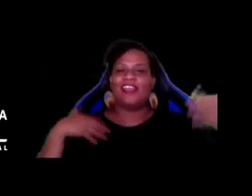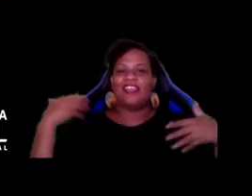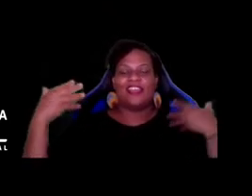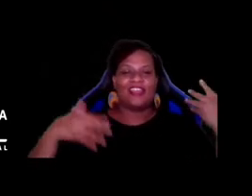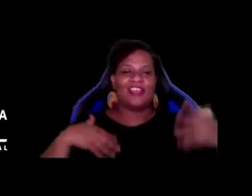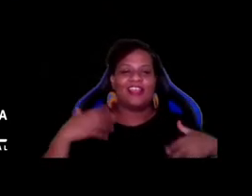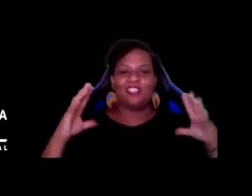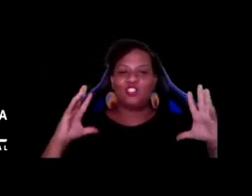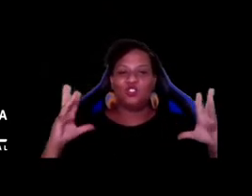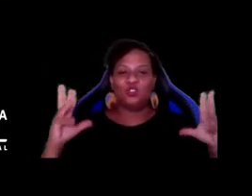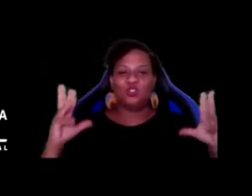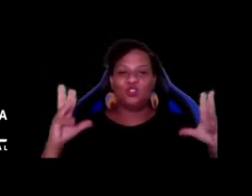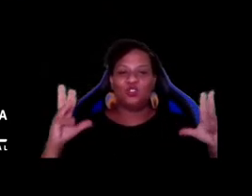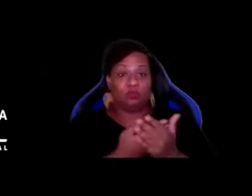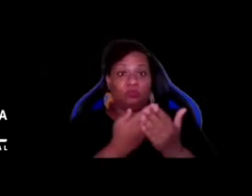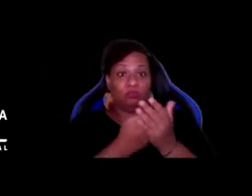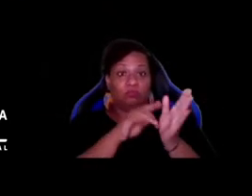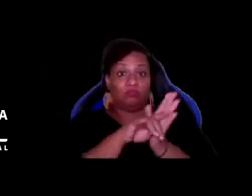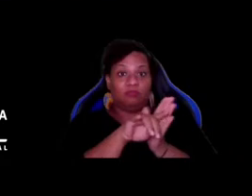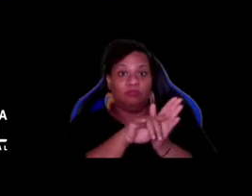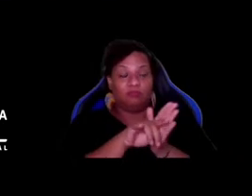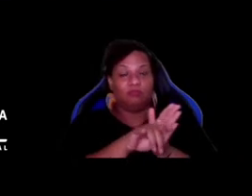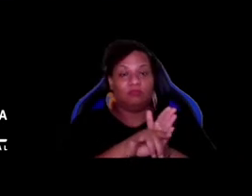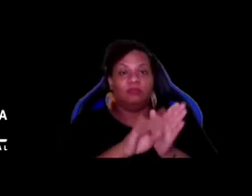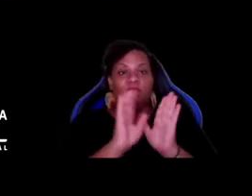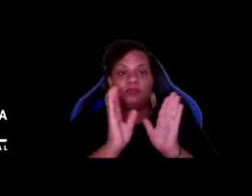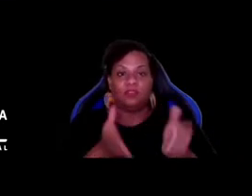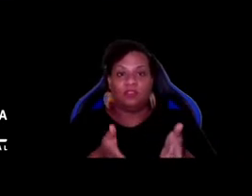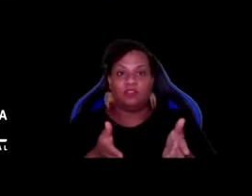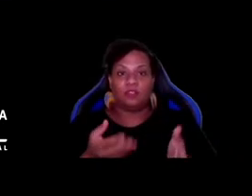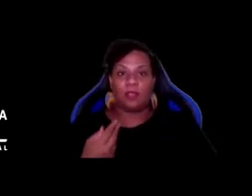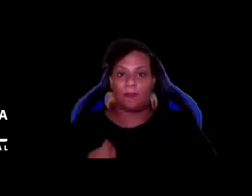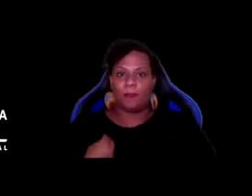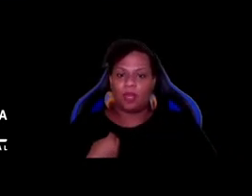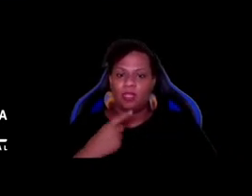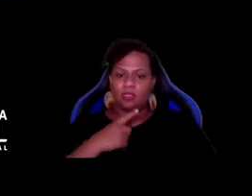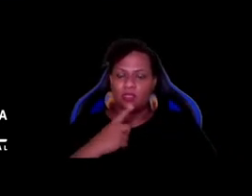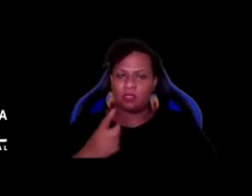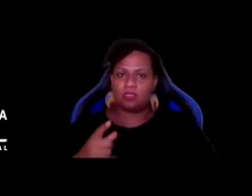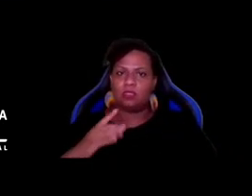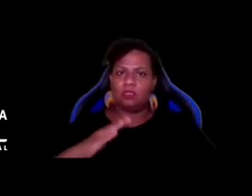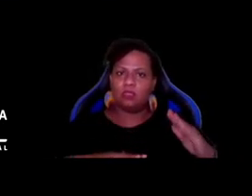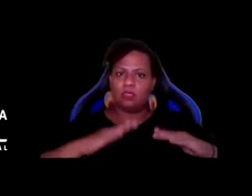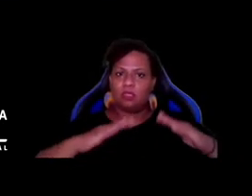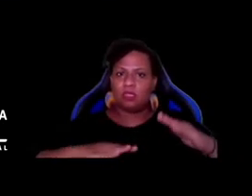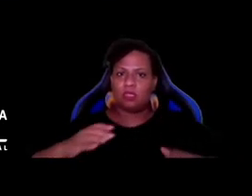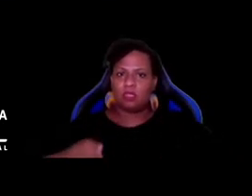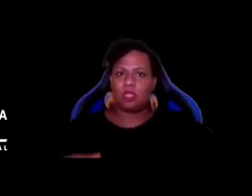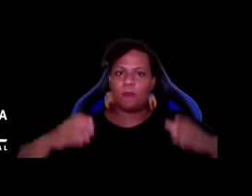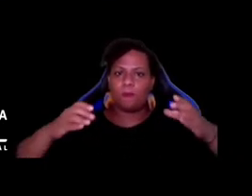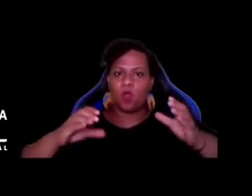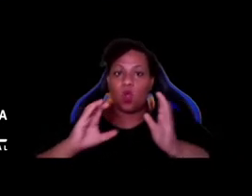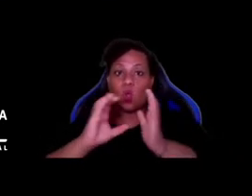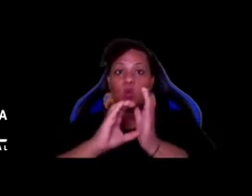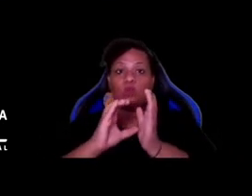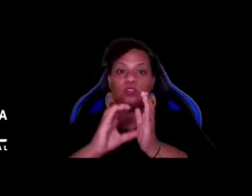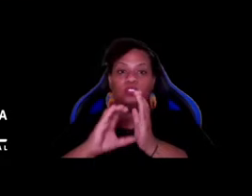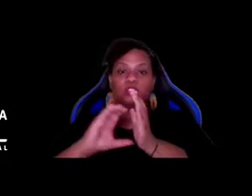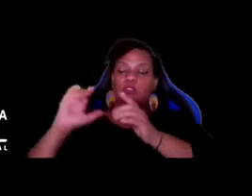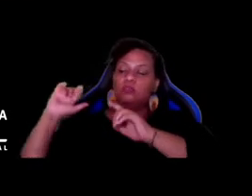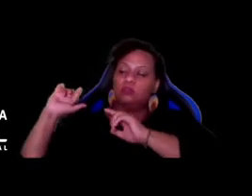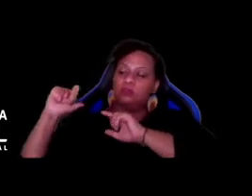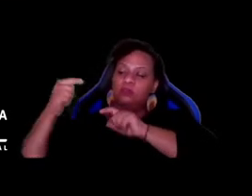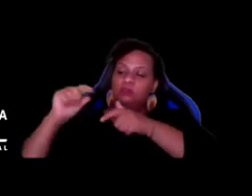de todos os estudos que eu tenho feito. A presença do tambor nas comunidades tradicionais, seja